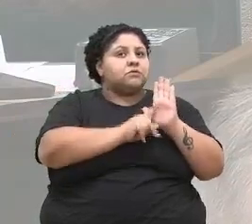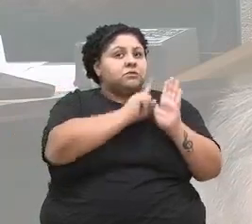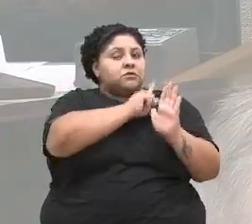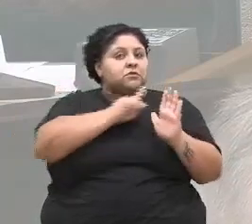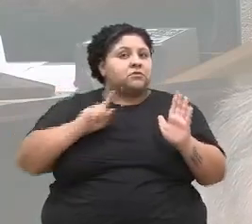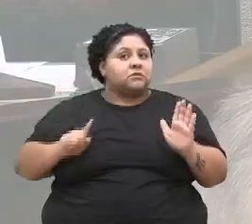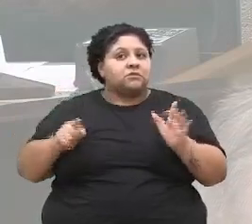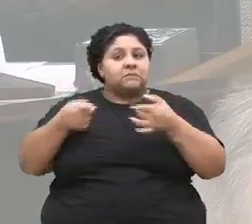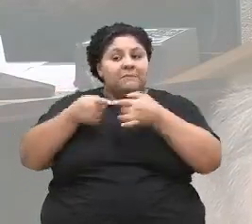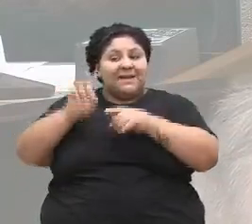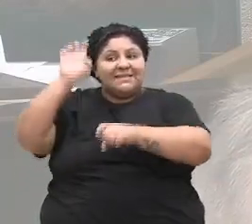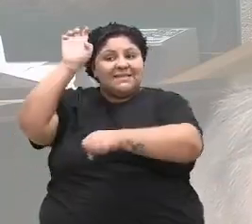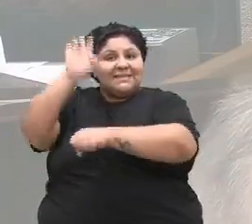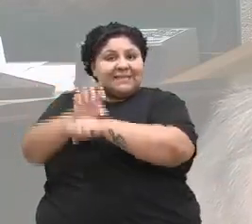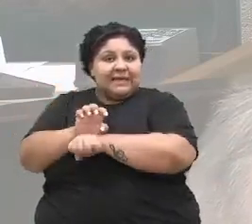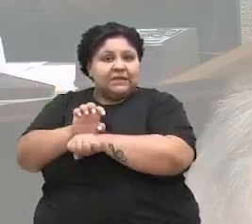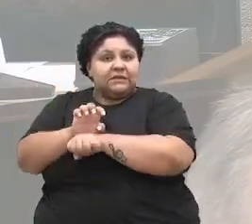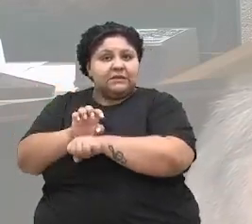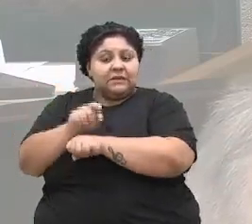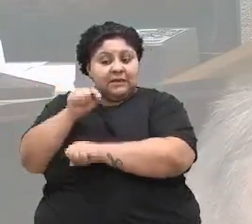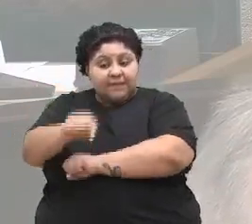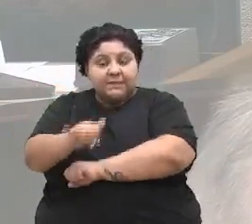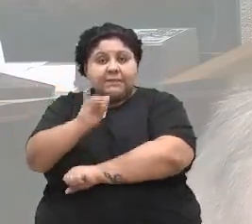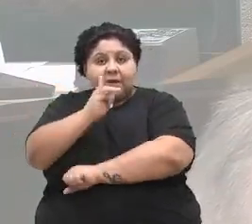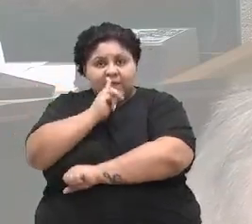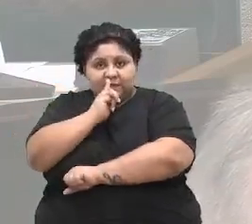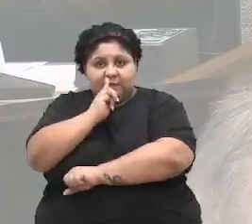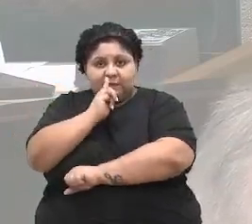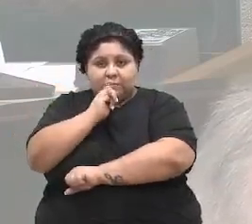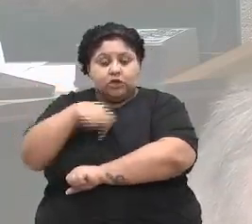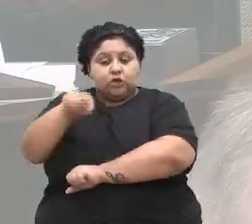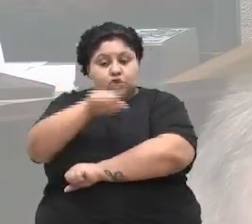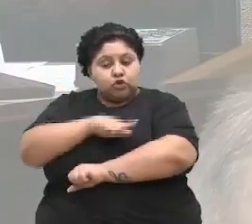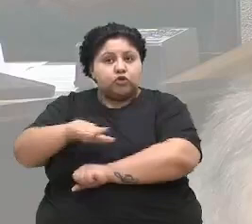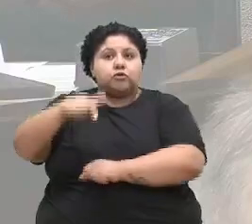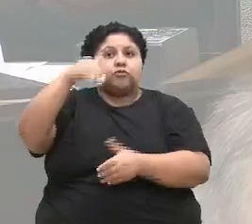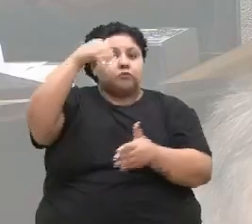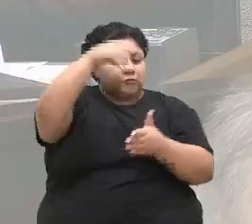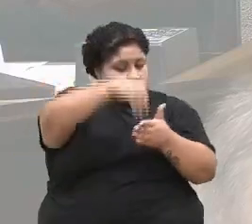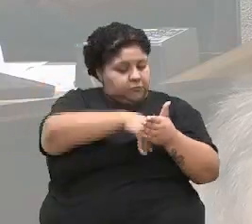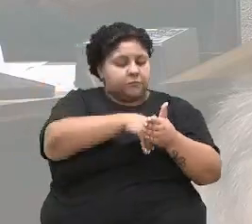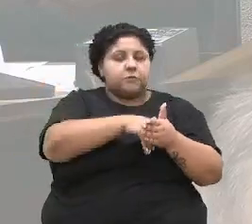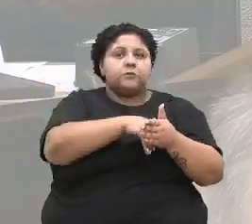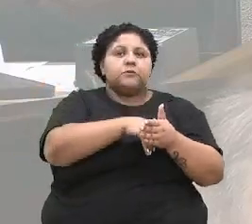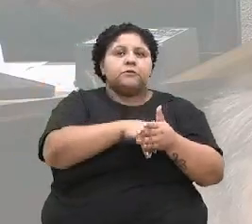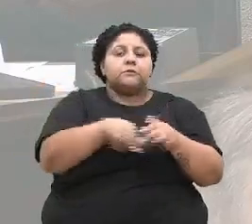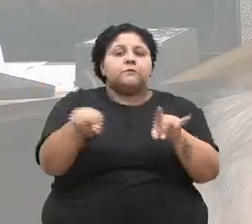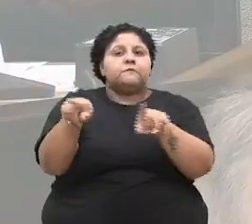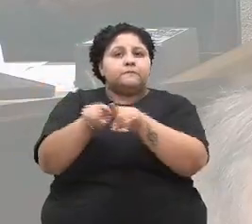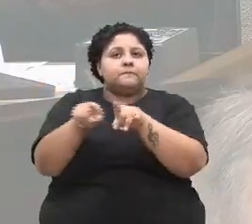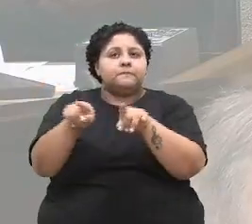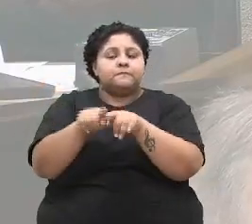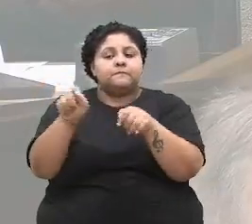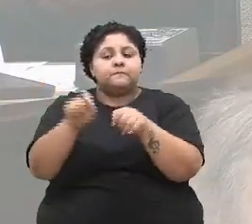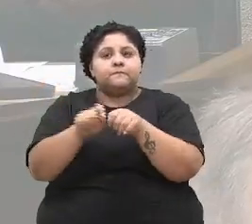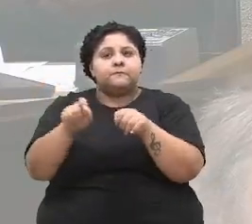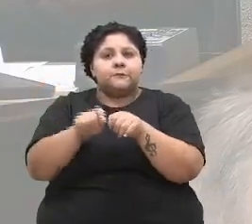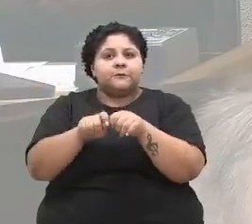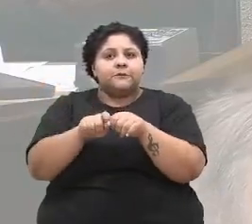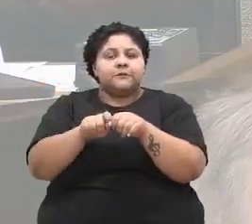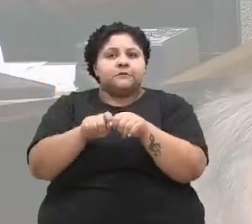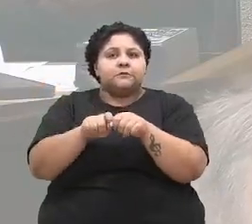de Estado. E esse é um exemplo. Então, nós estaremos votando favorável e também fazendo o